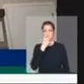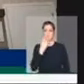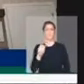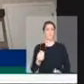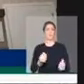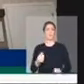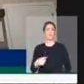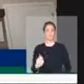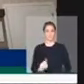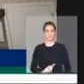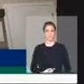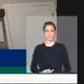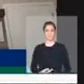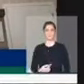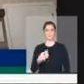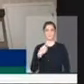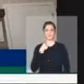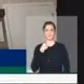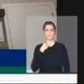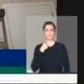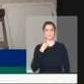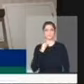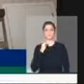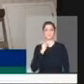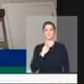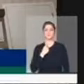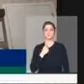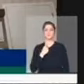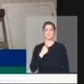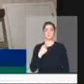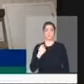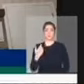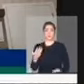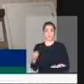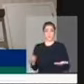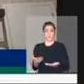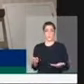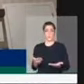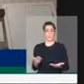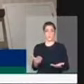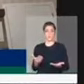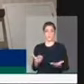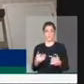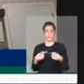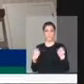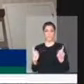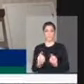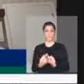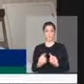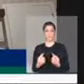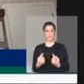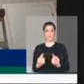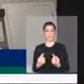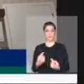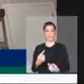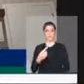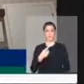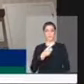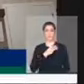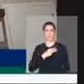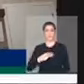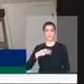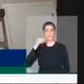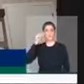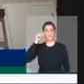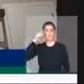primeiro deles em reunião hoje com deputados o ministro guedes tá dando uma